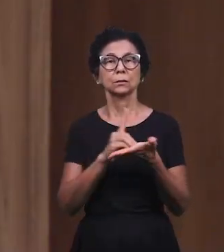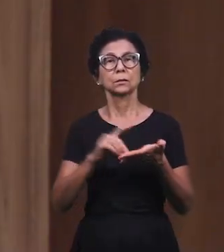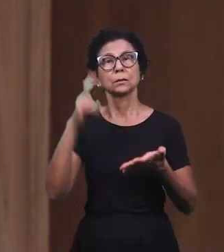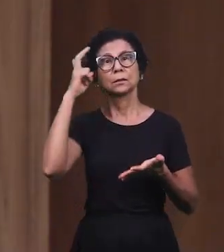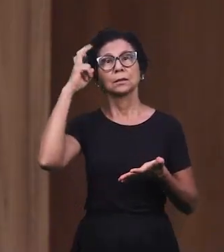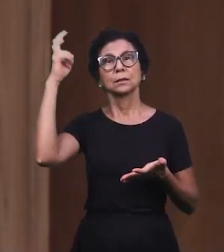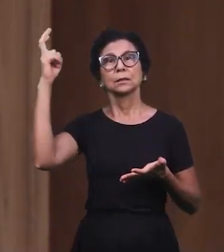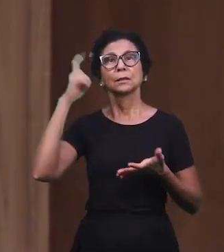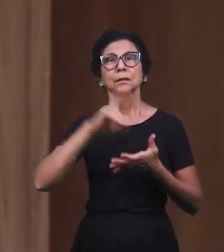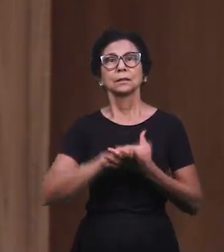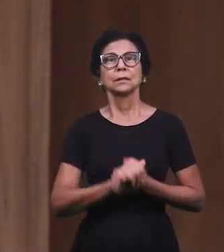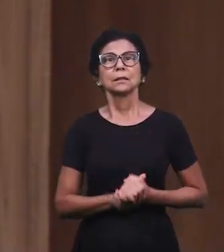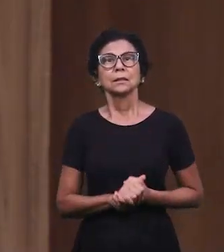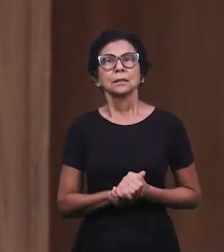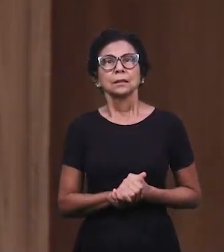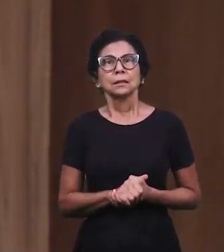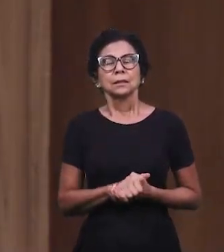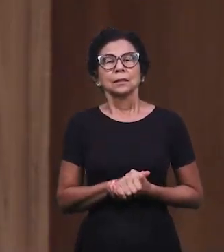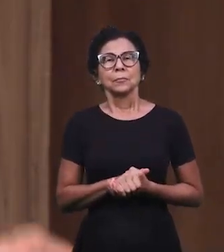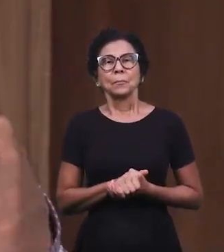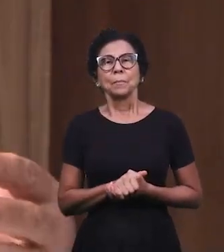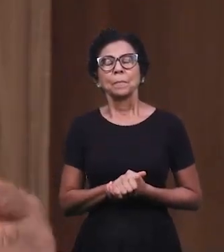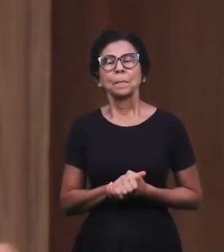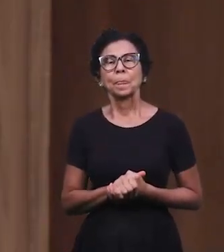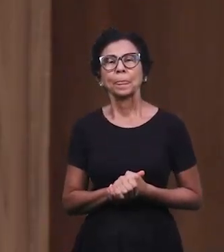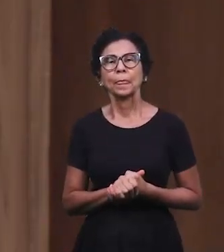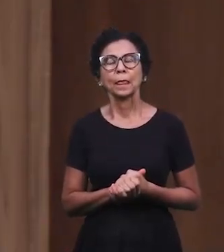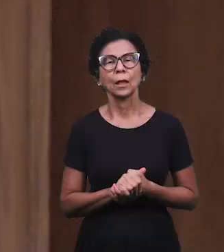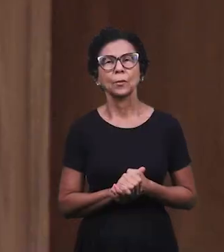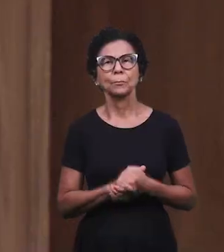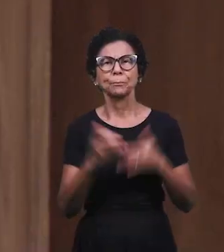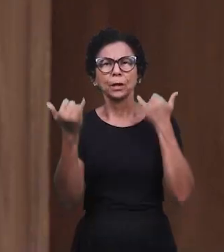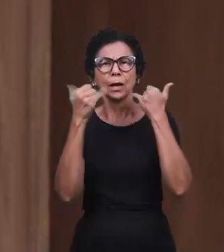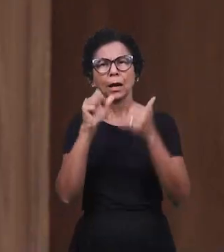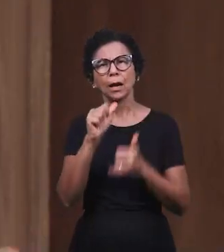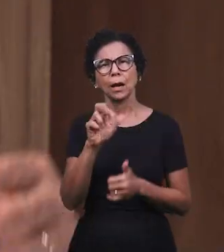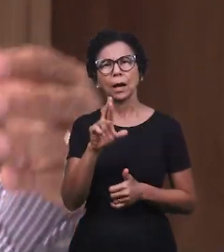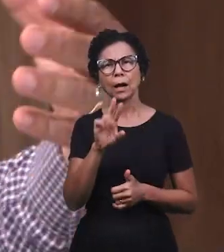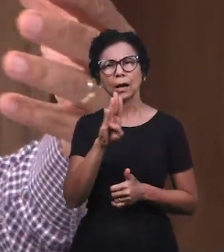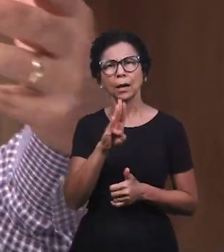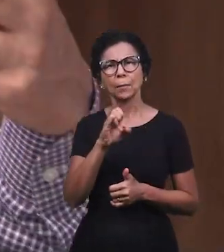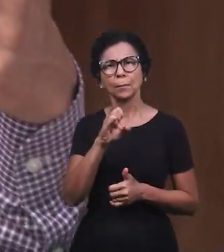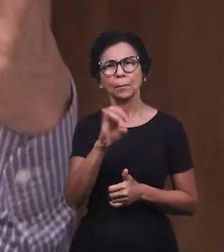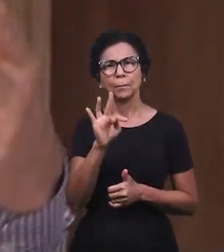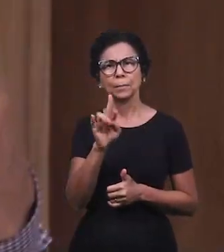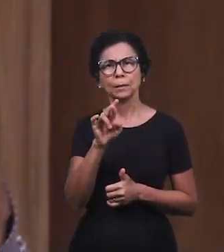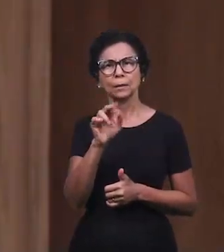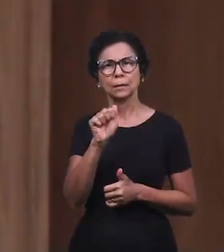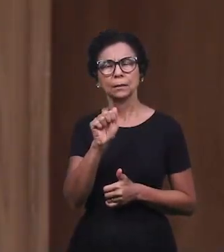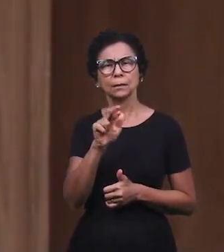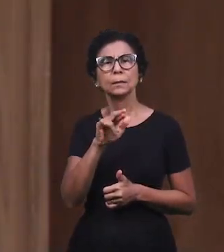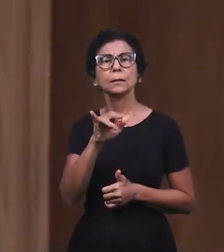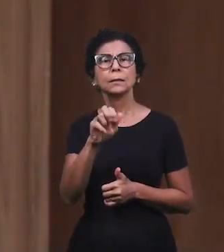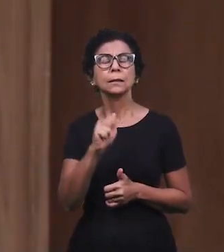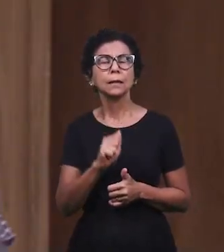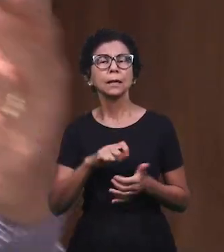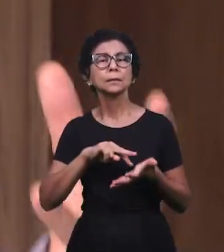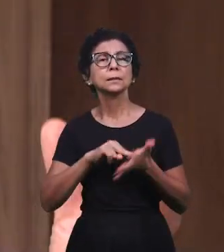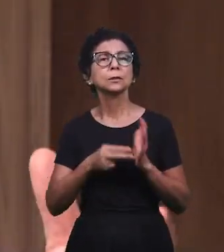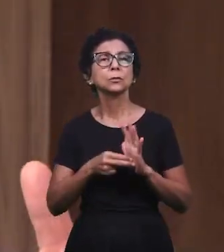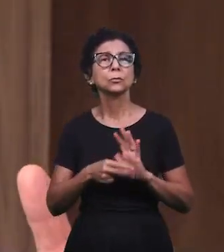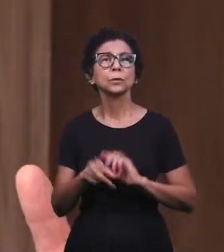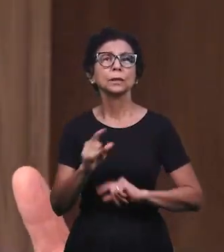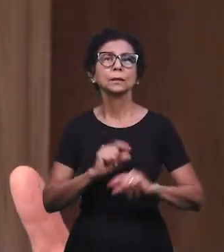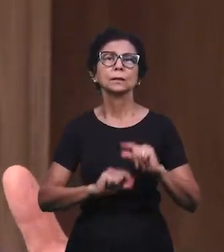chamada informação arbitrária. E a informação arbitrária é a informação que temos